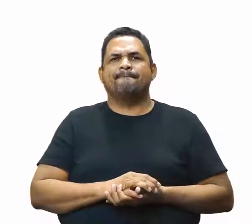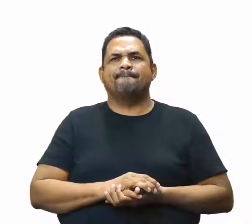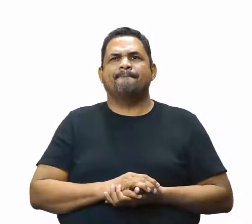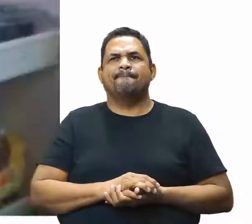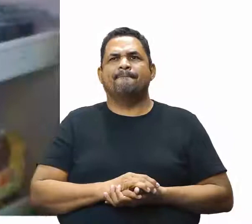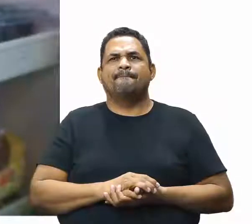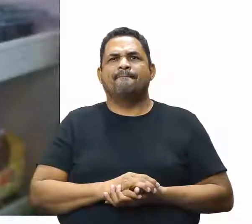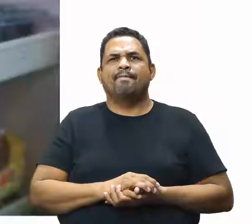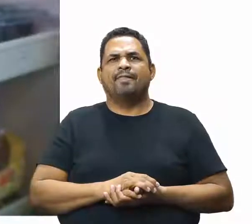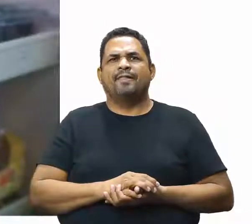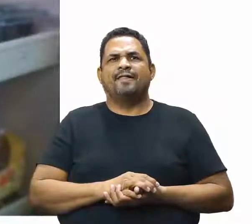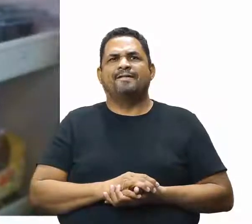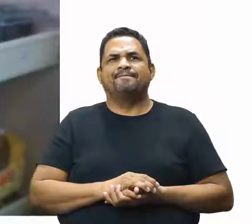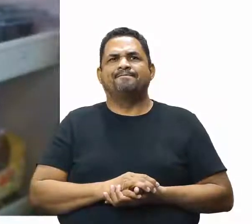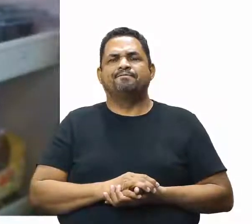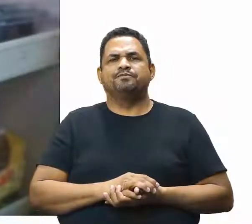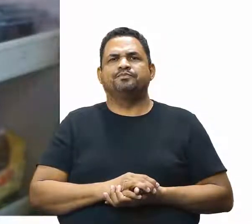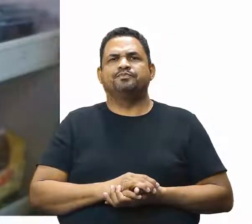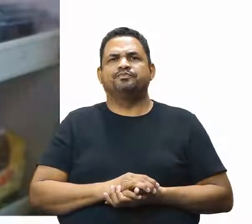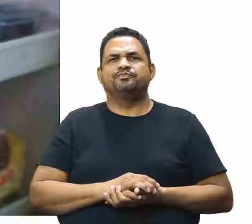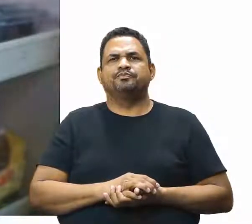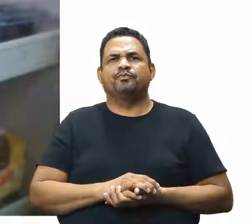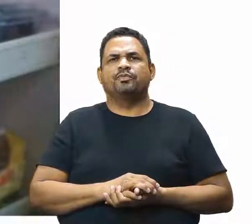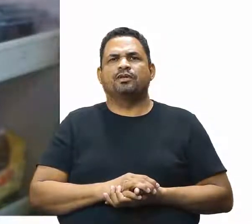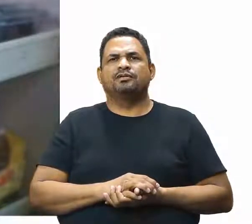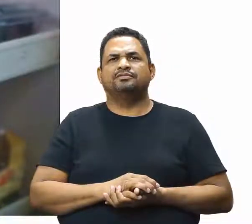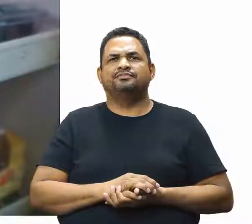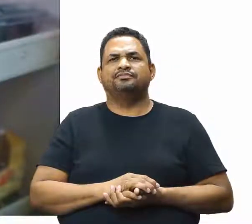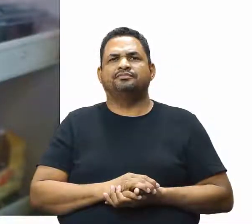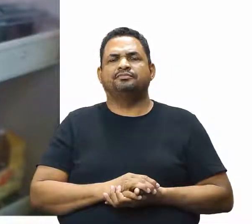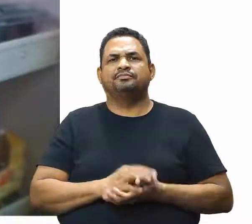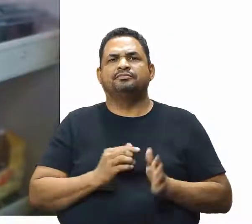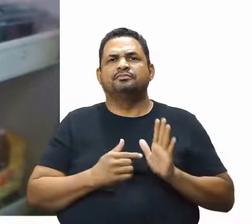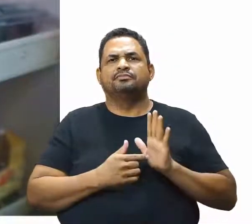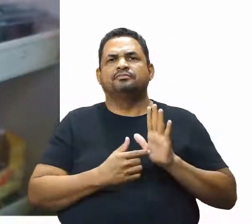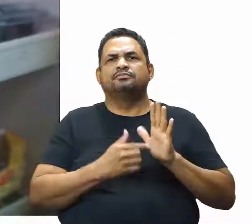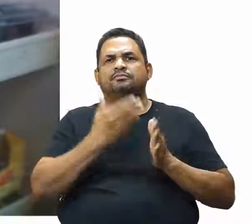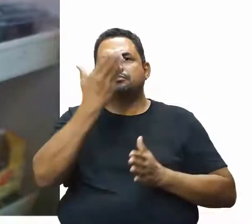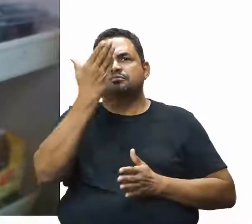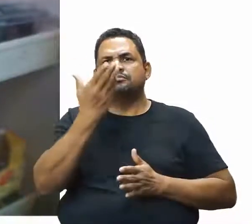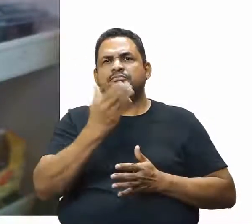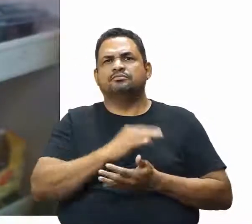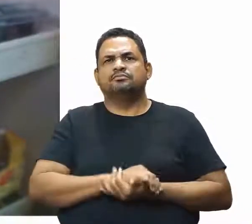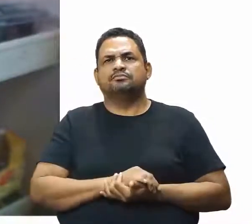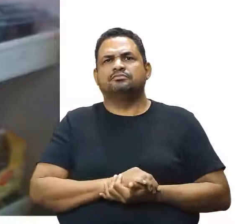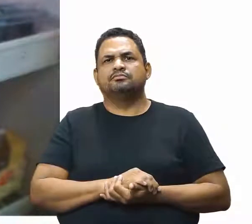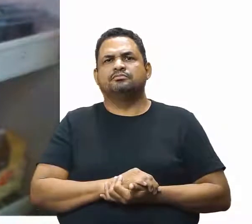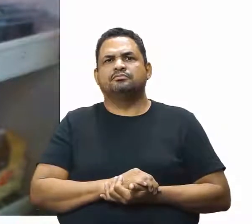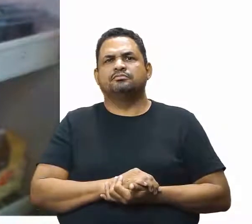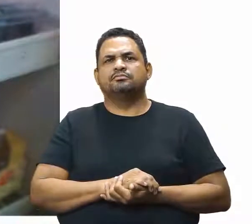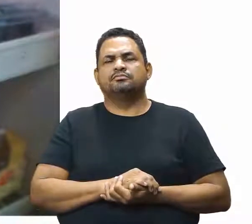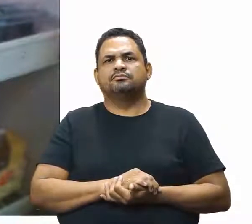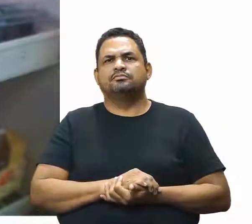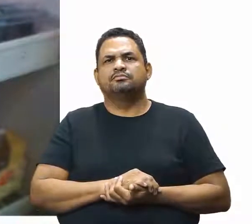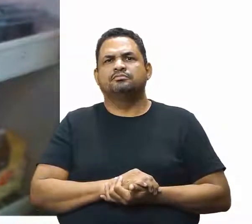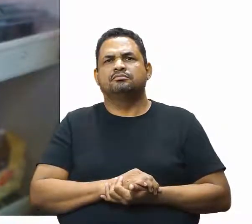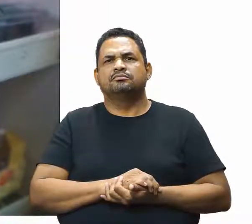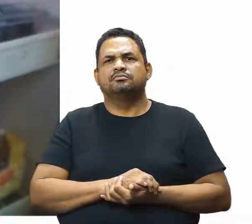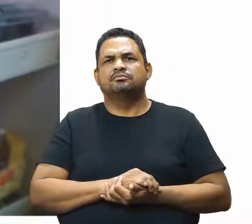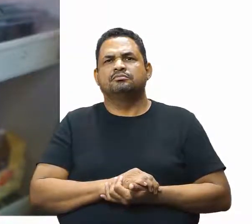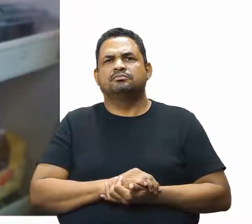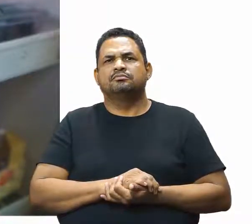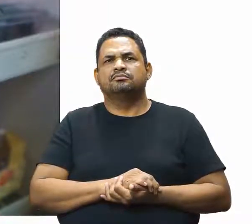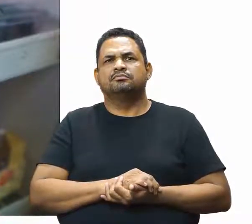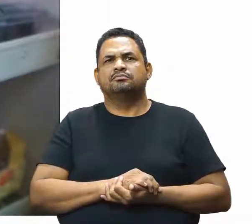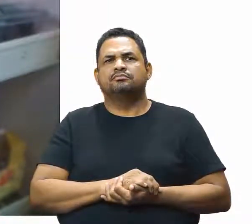minutos! Aqui, pessoal, nós estamos mostrando, né, que é o clássico. Esse é o